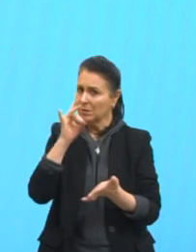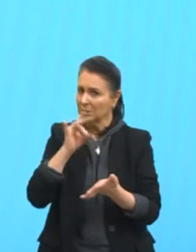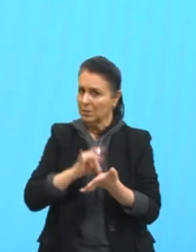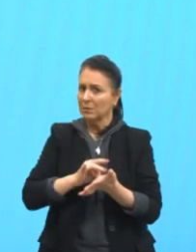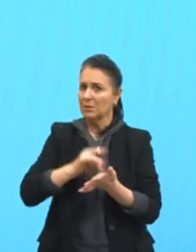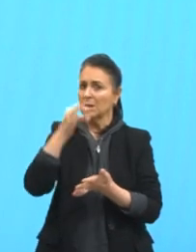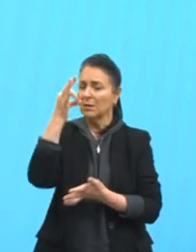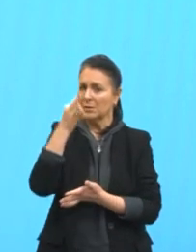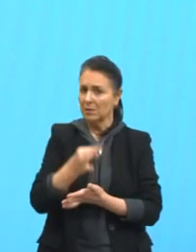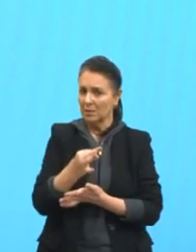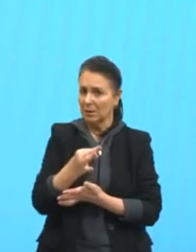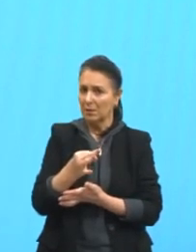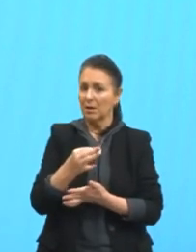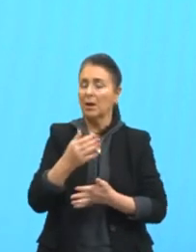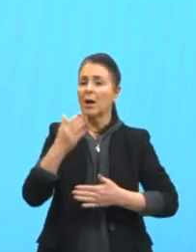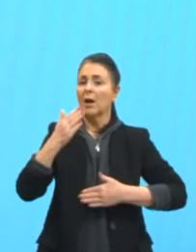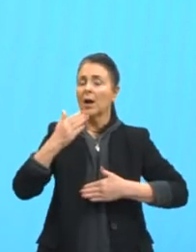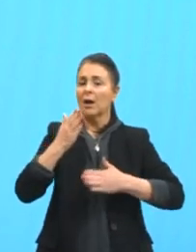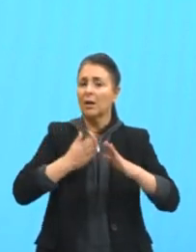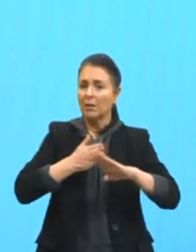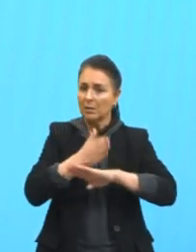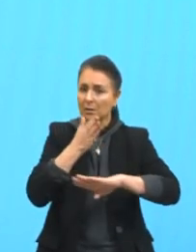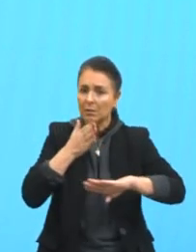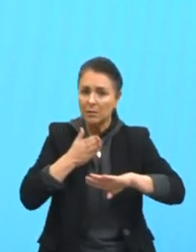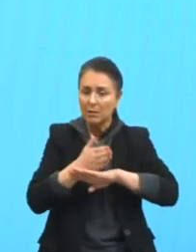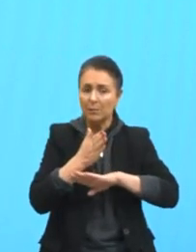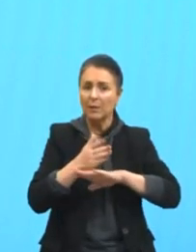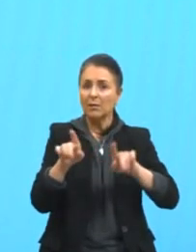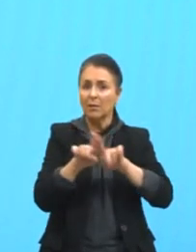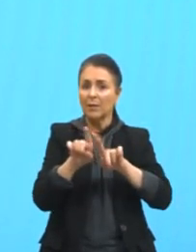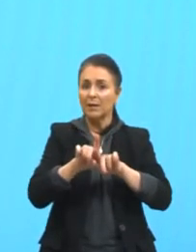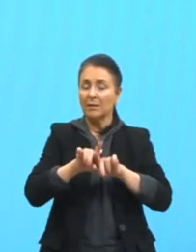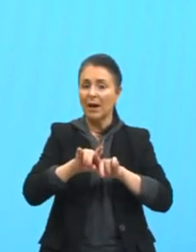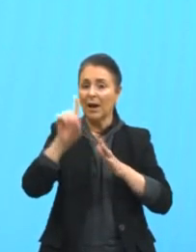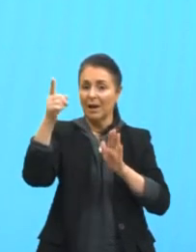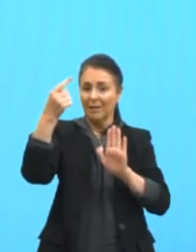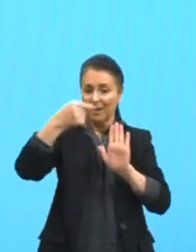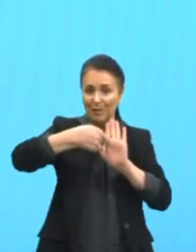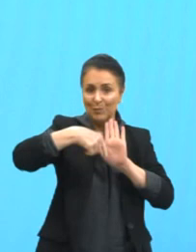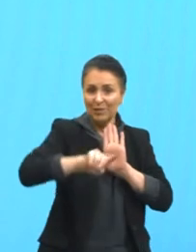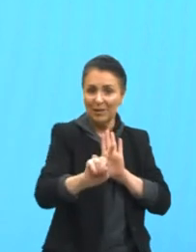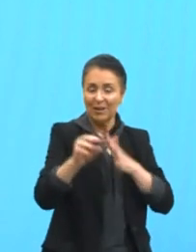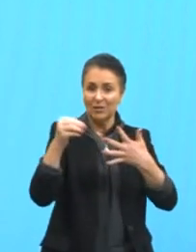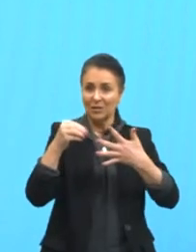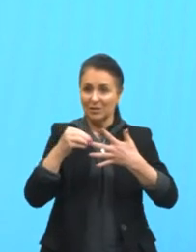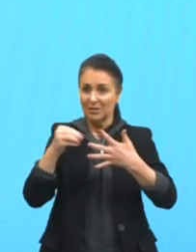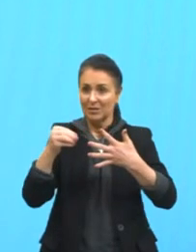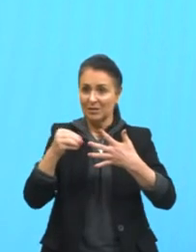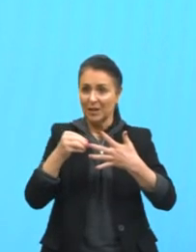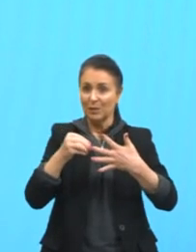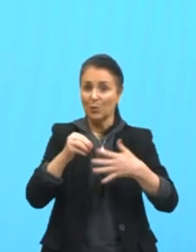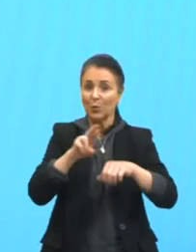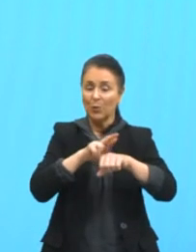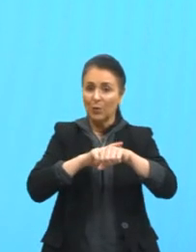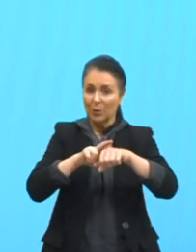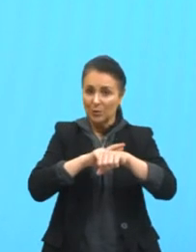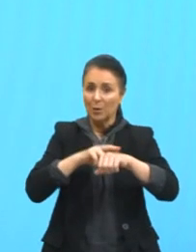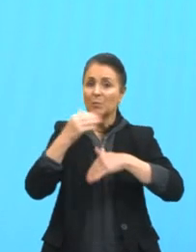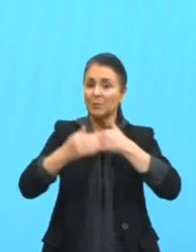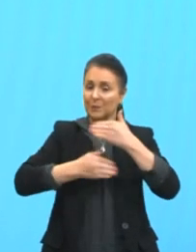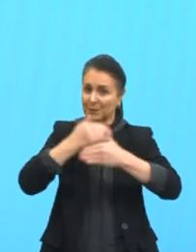vai participar dos processos de imunidade celular os linfócitos B que participam dos processos de